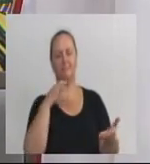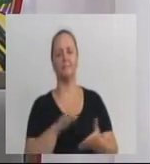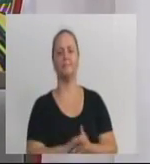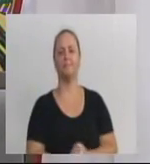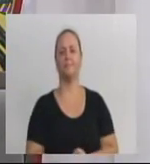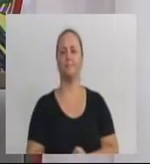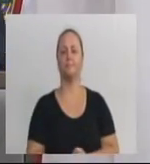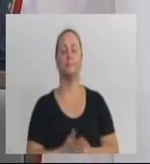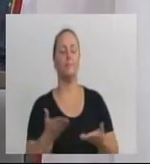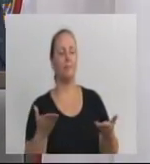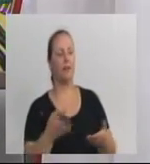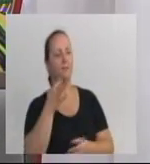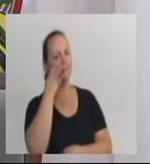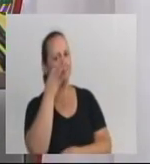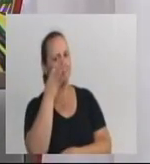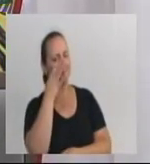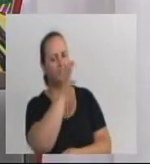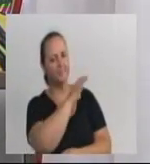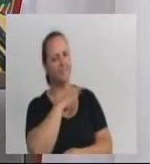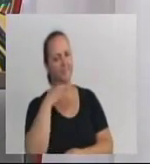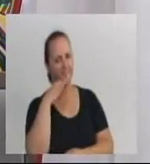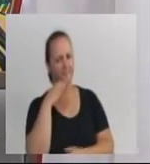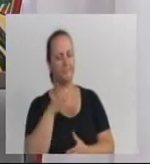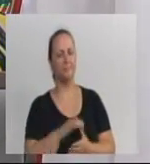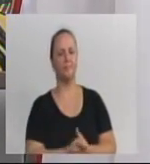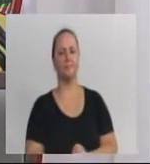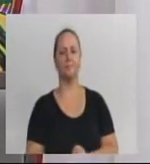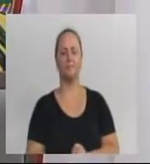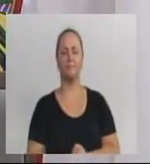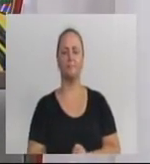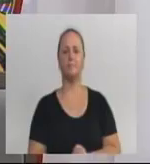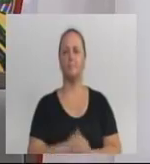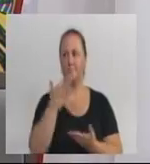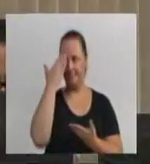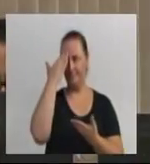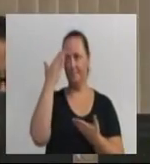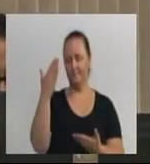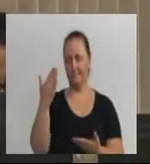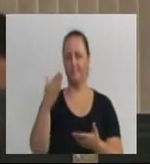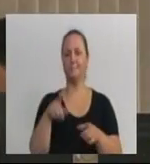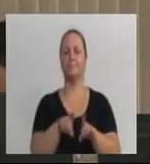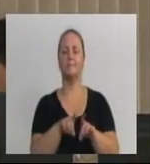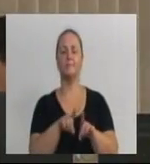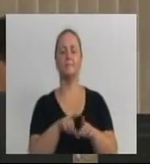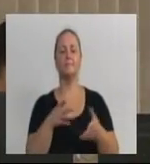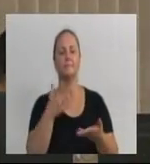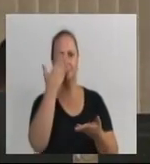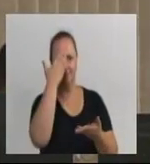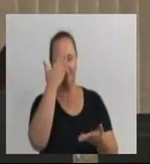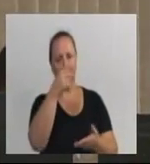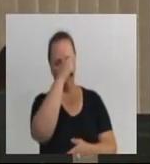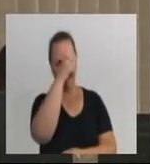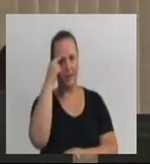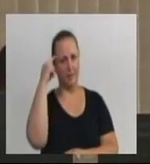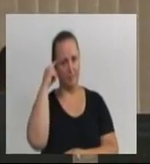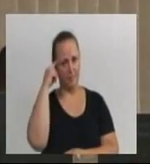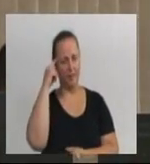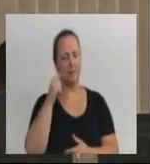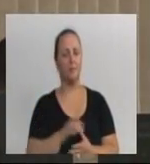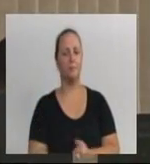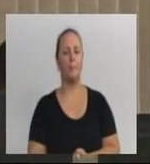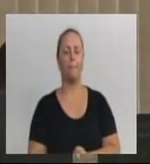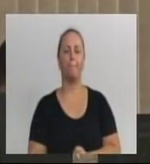o vereador César Sim, em aparte. Obrigado, senhor presidente. Vereador Marcos da Rosa, queria